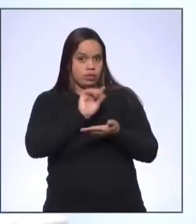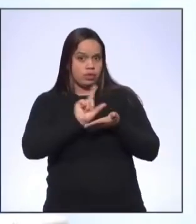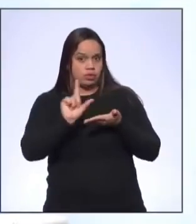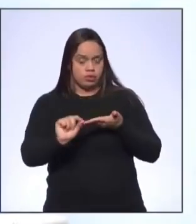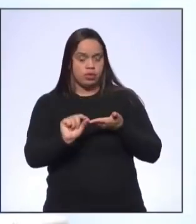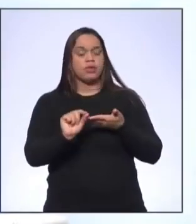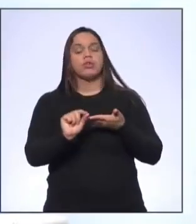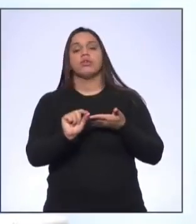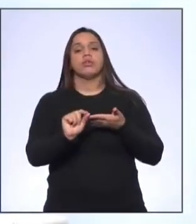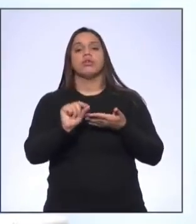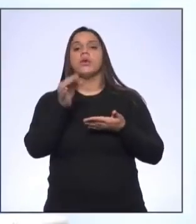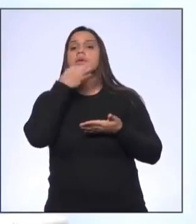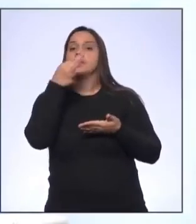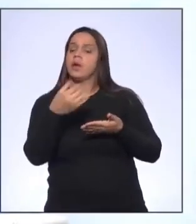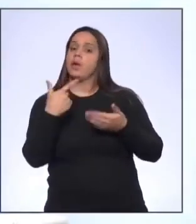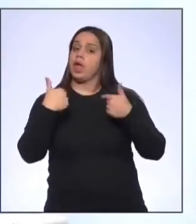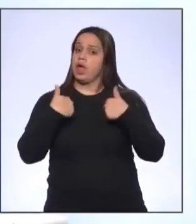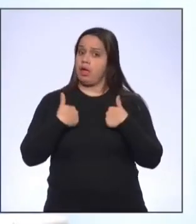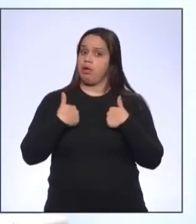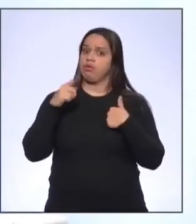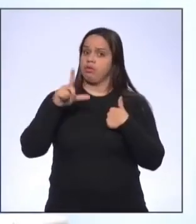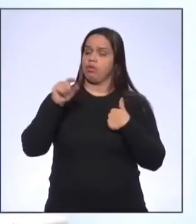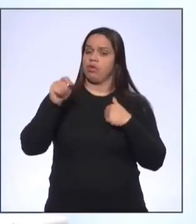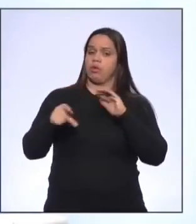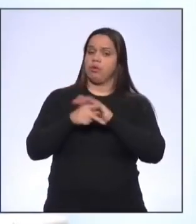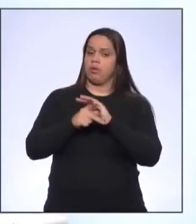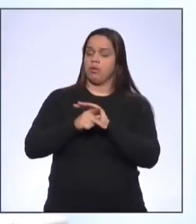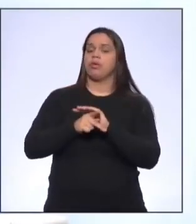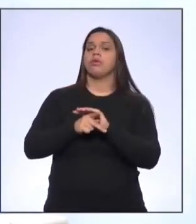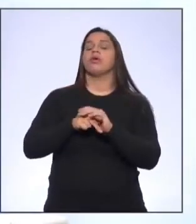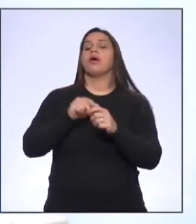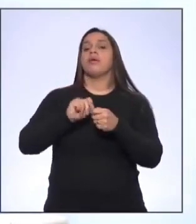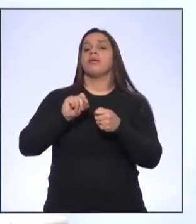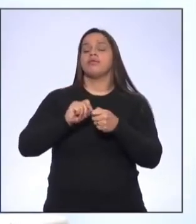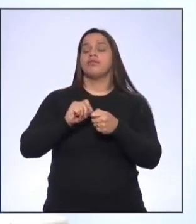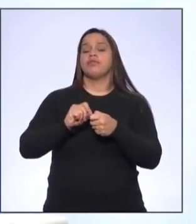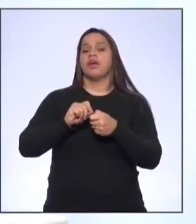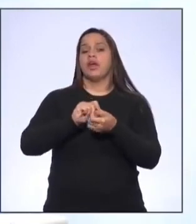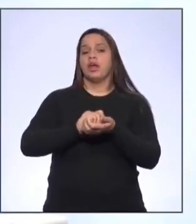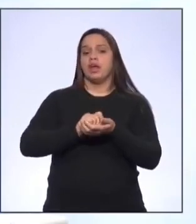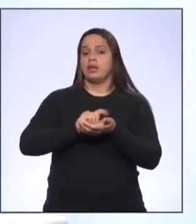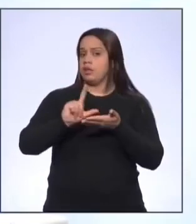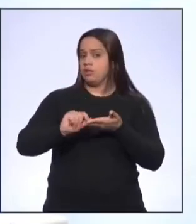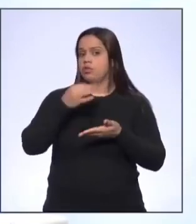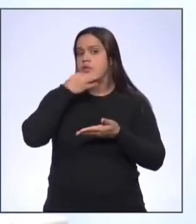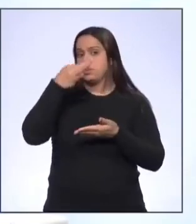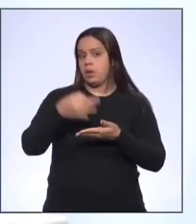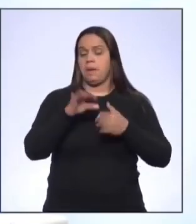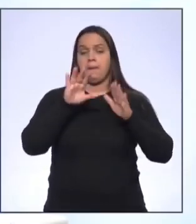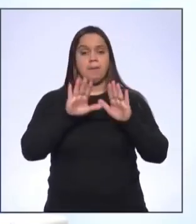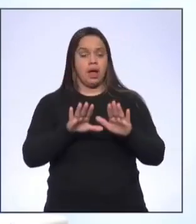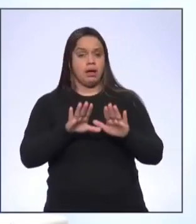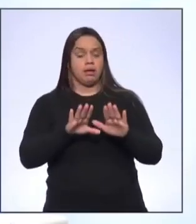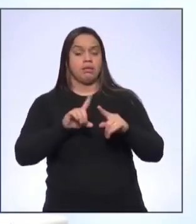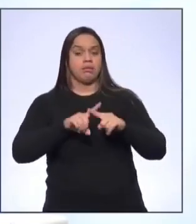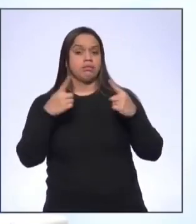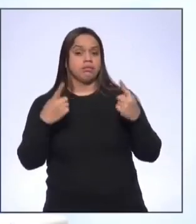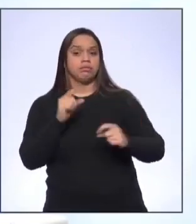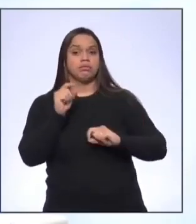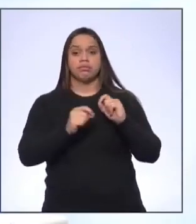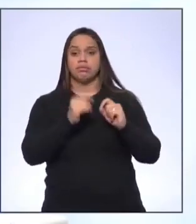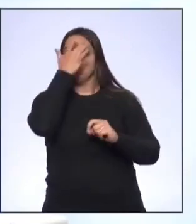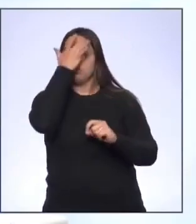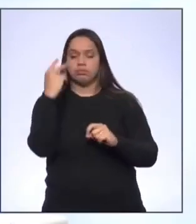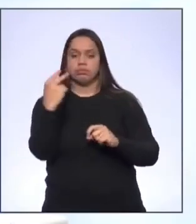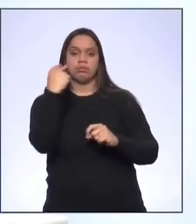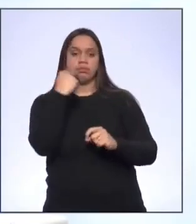posicionando a favor do articulista, da pessoa que fez esse artigo de opinião. Porém, alguém que está assistindo